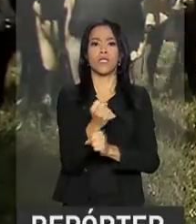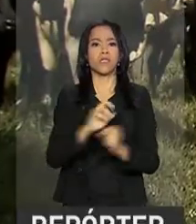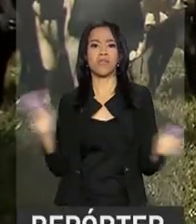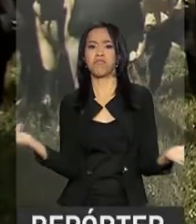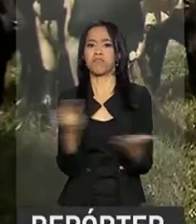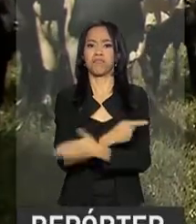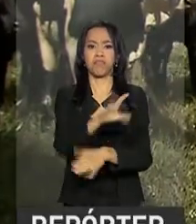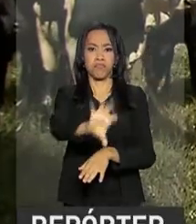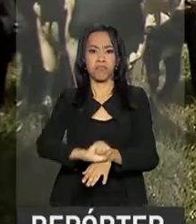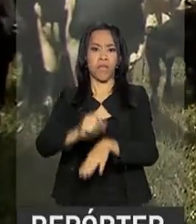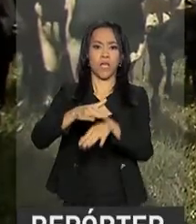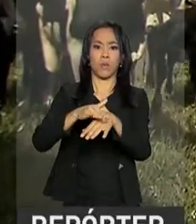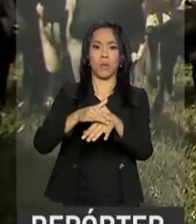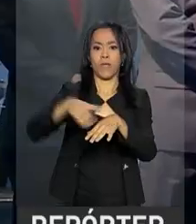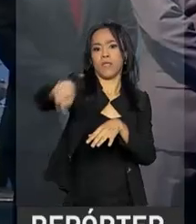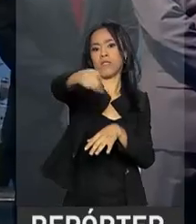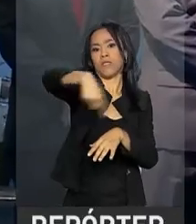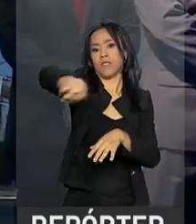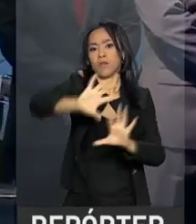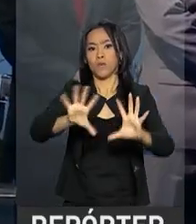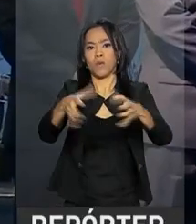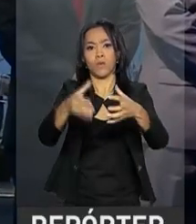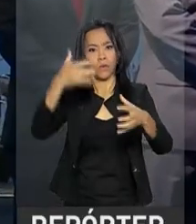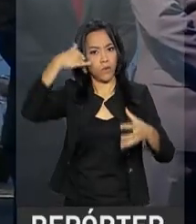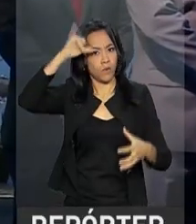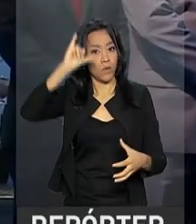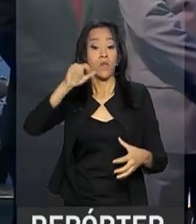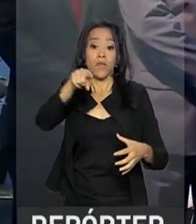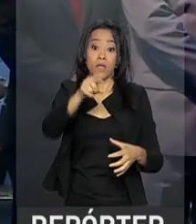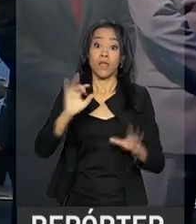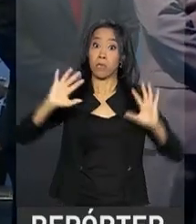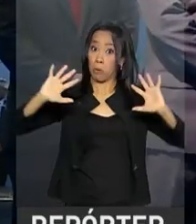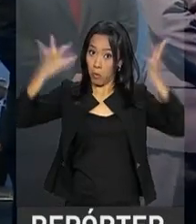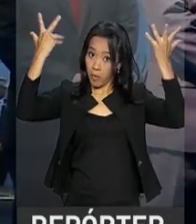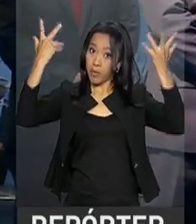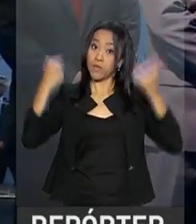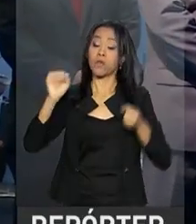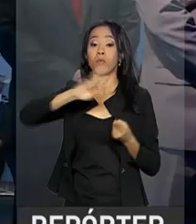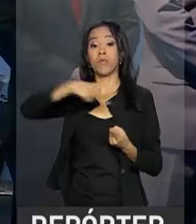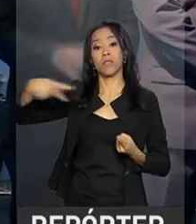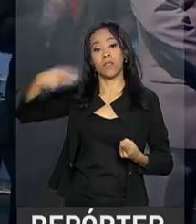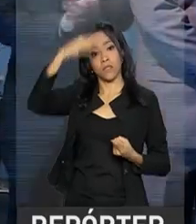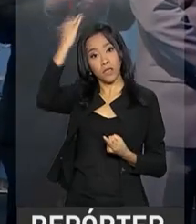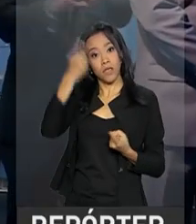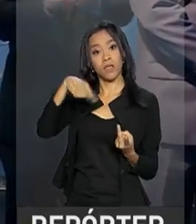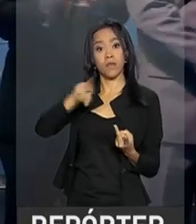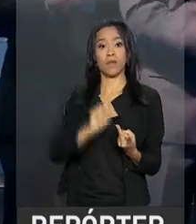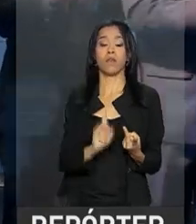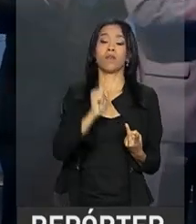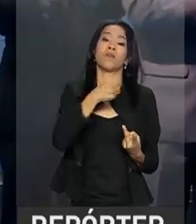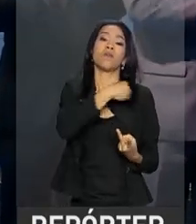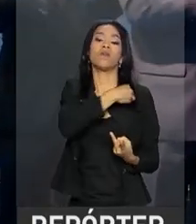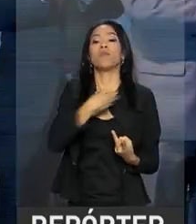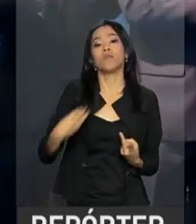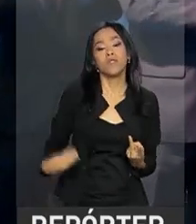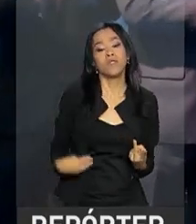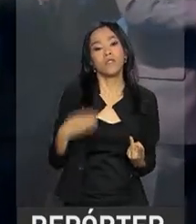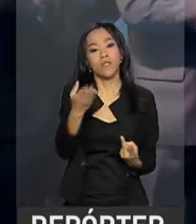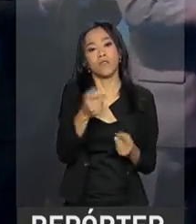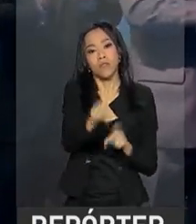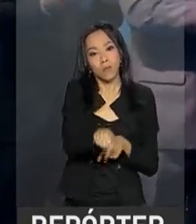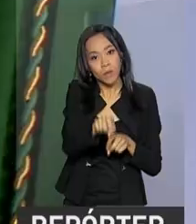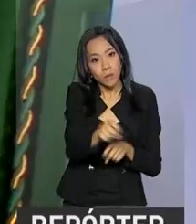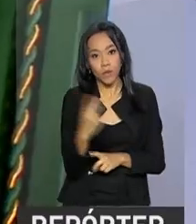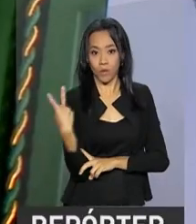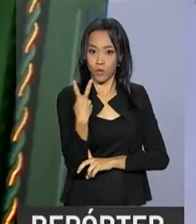casos de febre aftosa no rebanho. Em comemoração, o presidente Michel Temer e o ministro da Agricultura, Pecuária e Abastecimento, Blairo